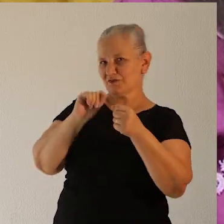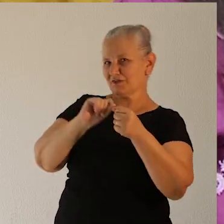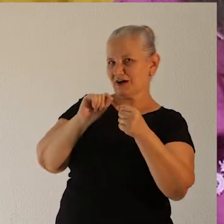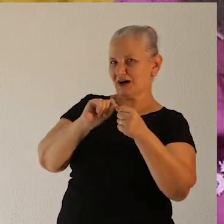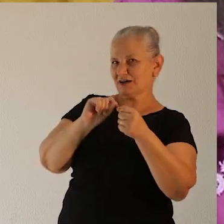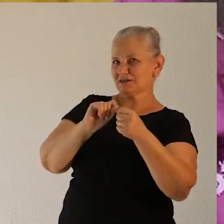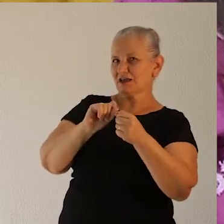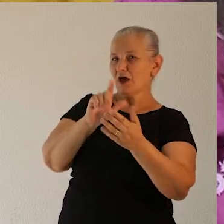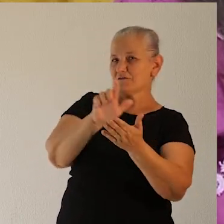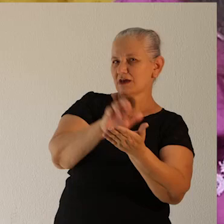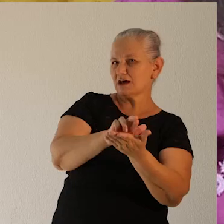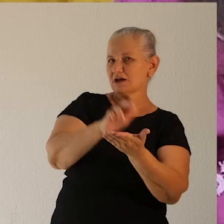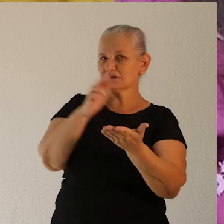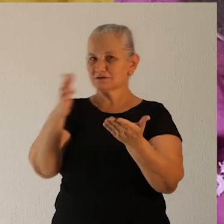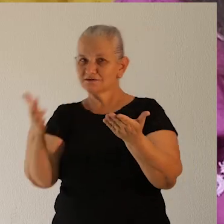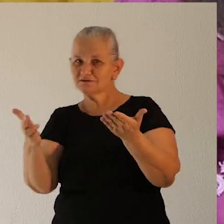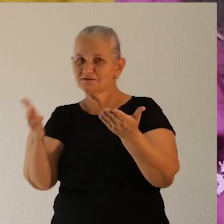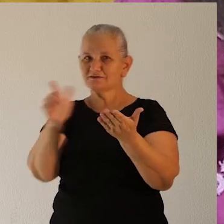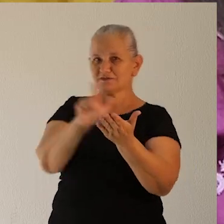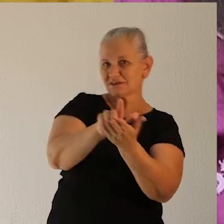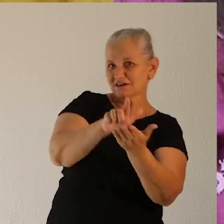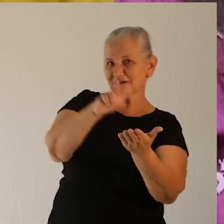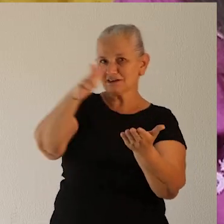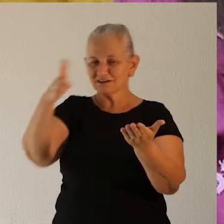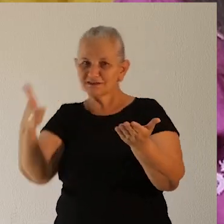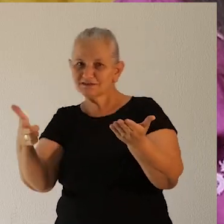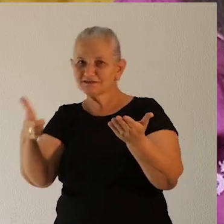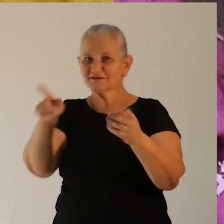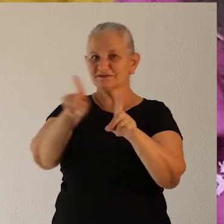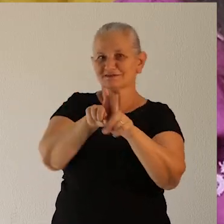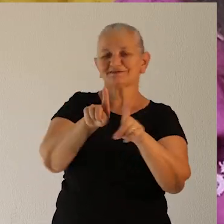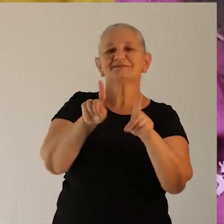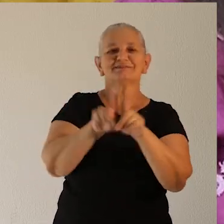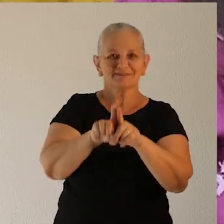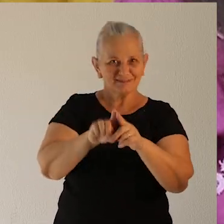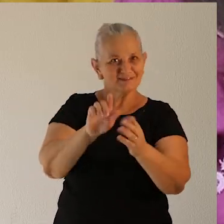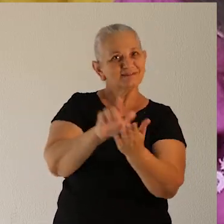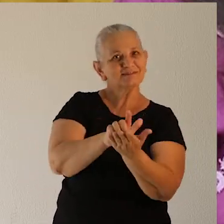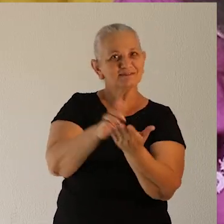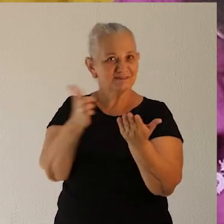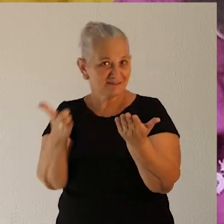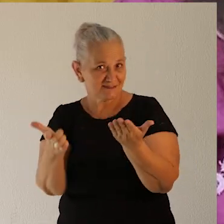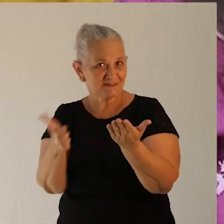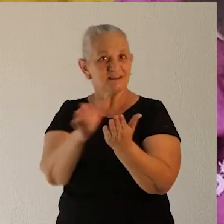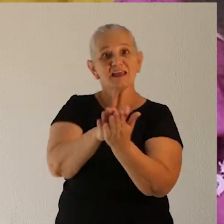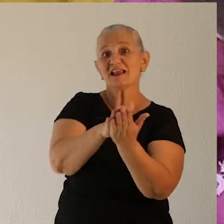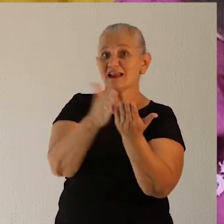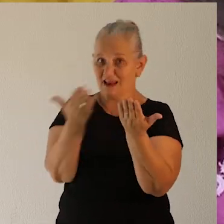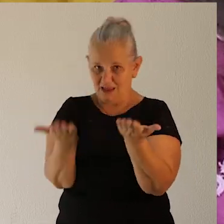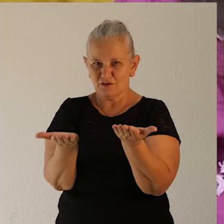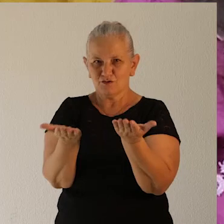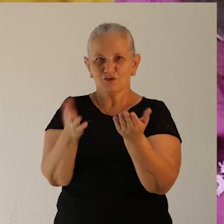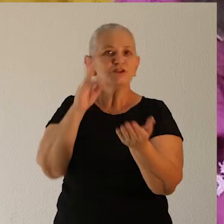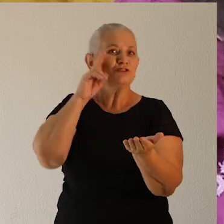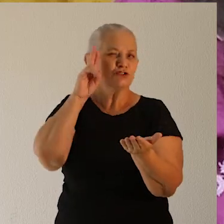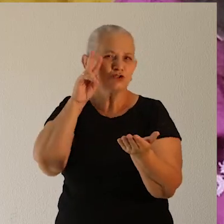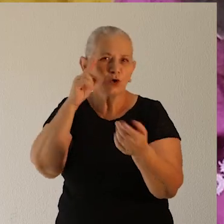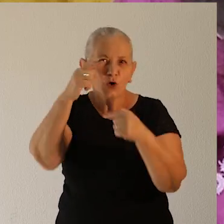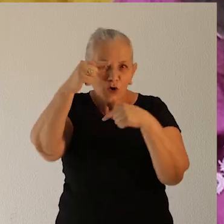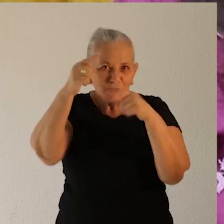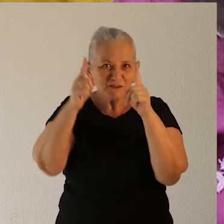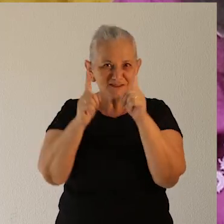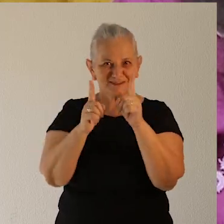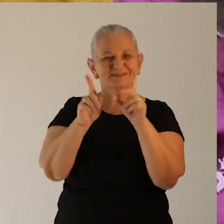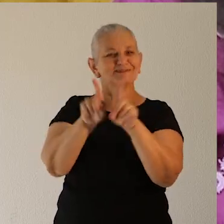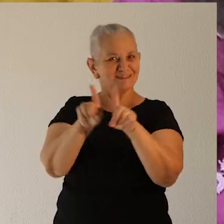vira jornal, vira caderno, vira revista, que vira livro, de história em quadrinho,